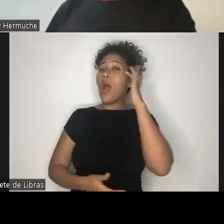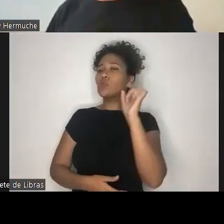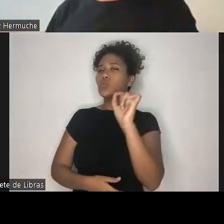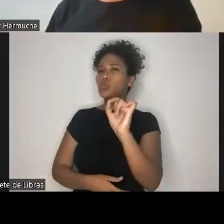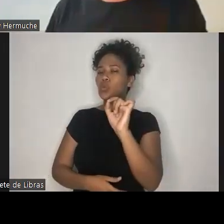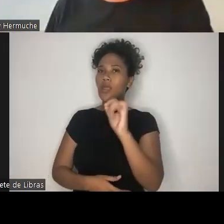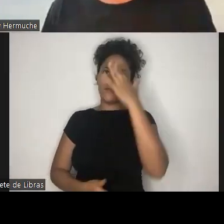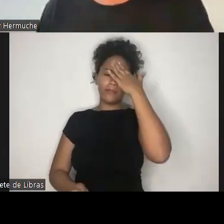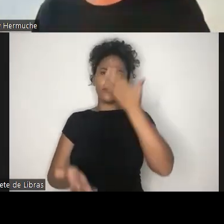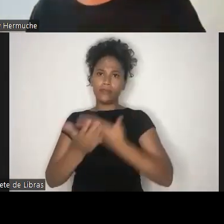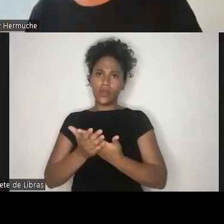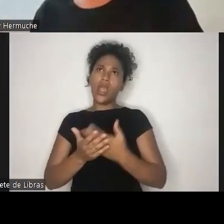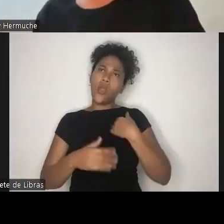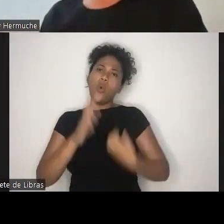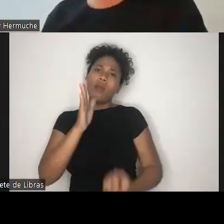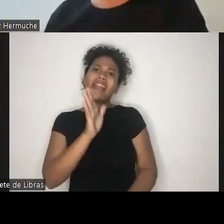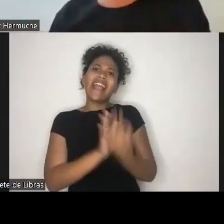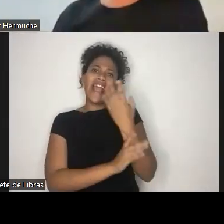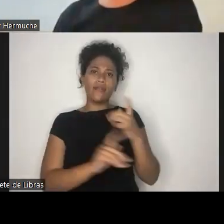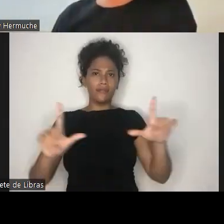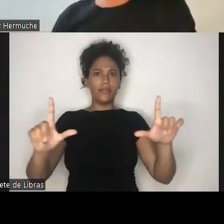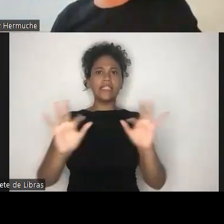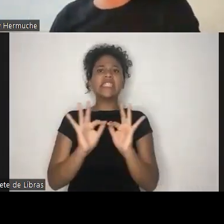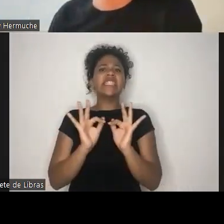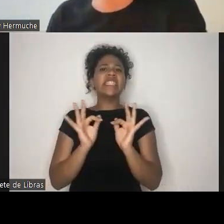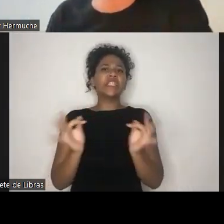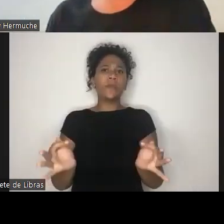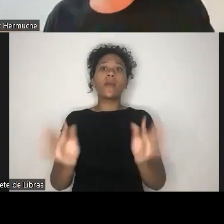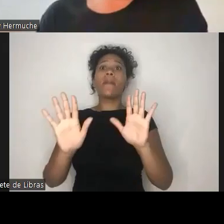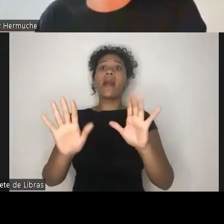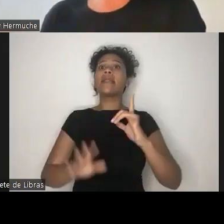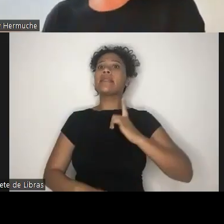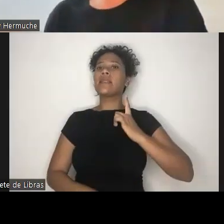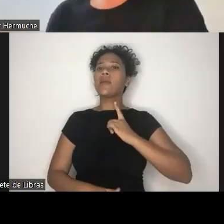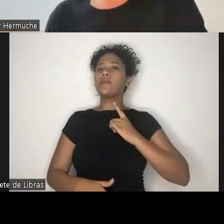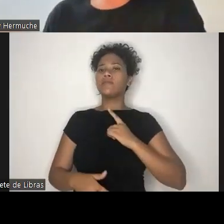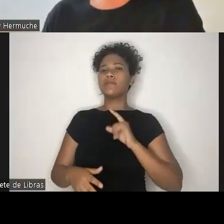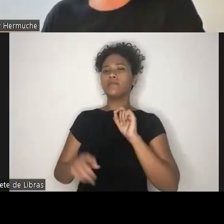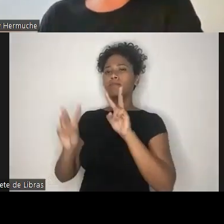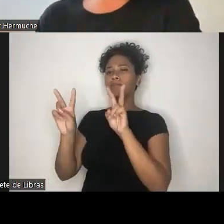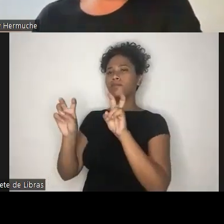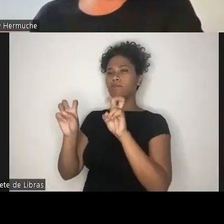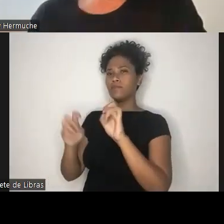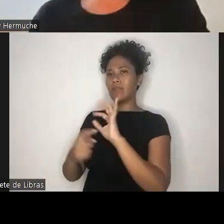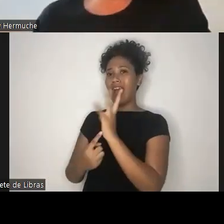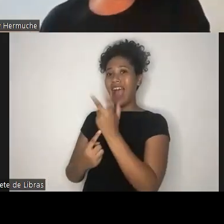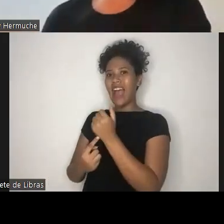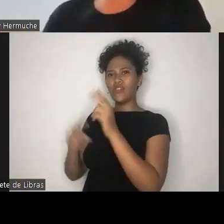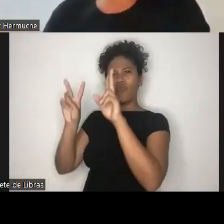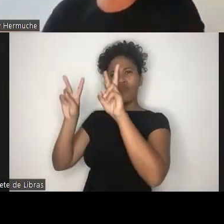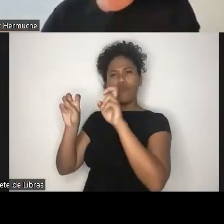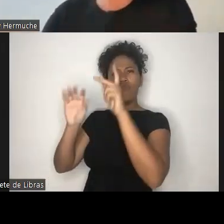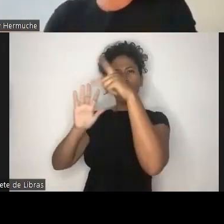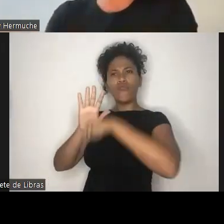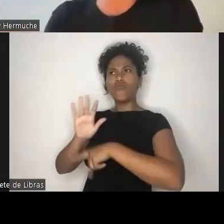criei essa capa aqui muito simples mas que a abordagem desse tema da arte do amanhã ela tá muito